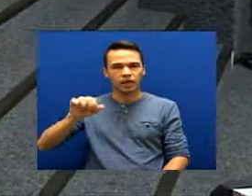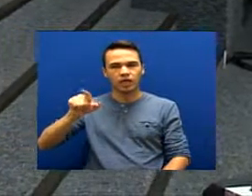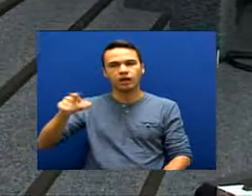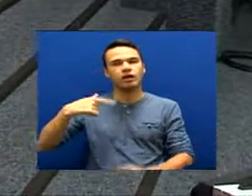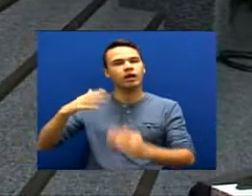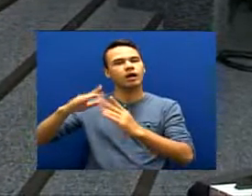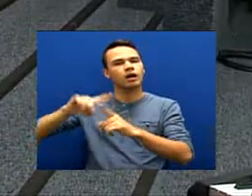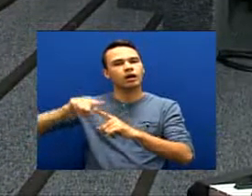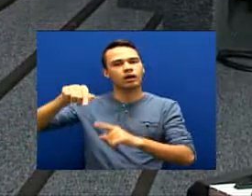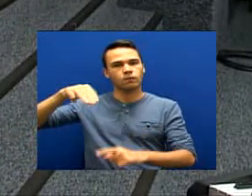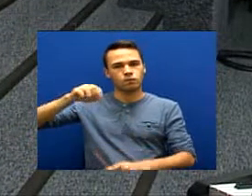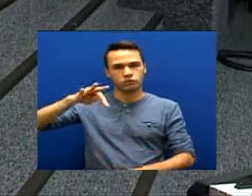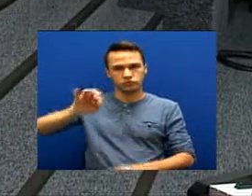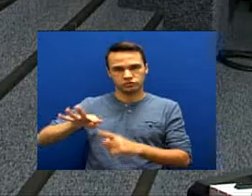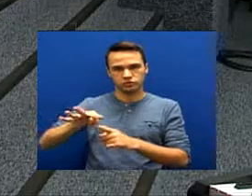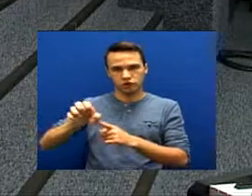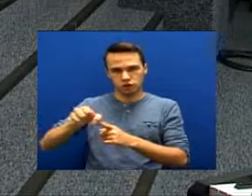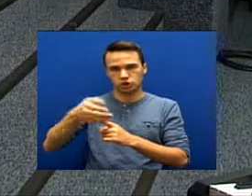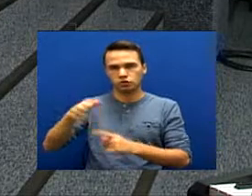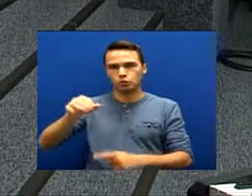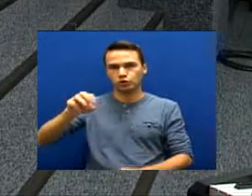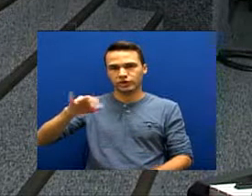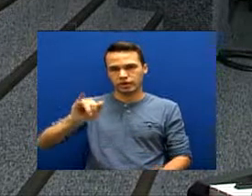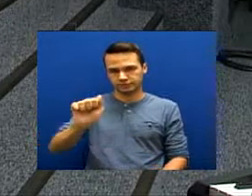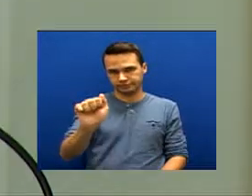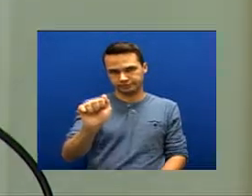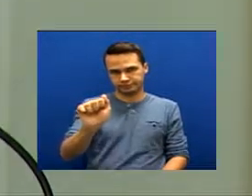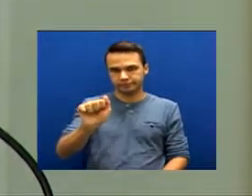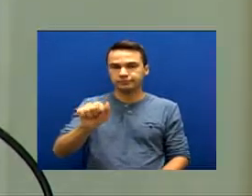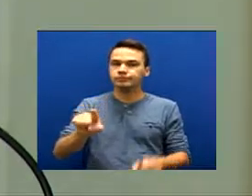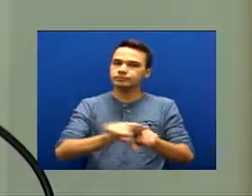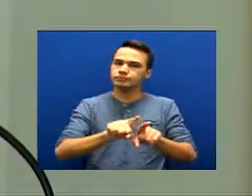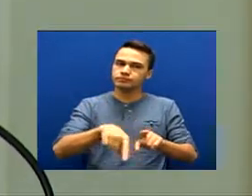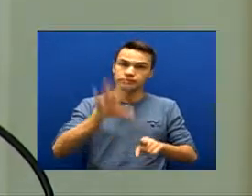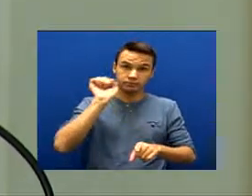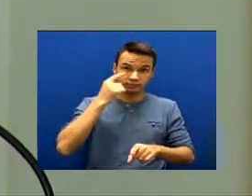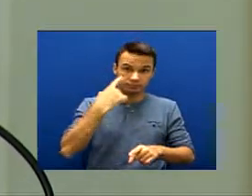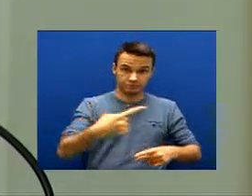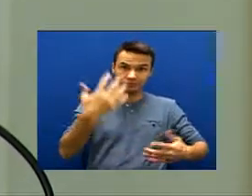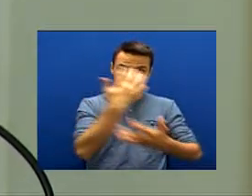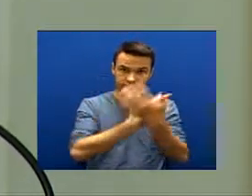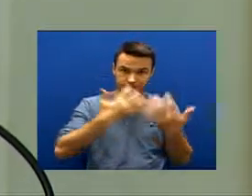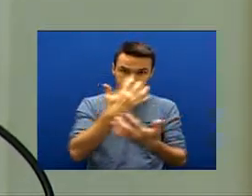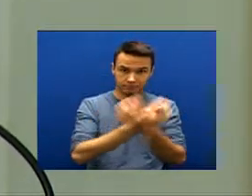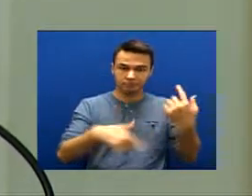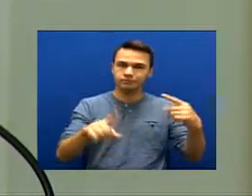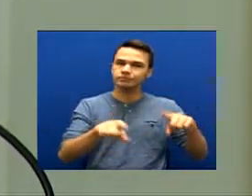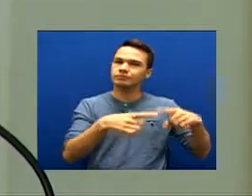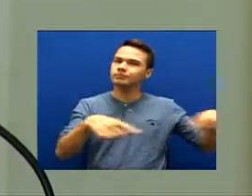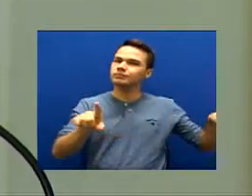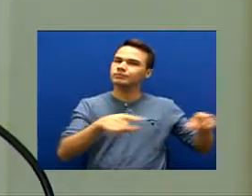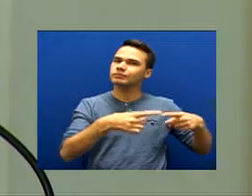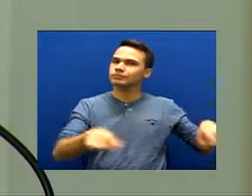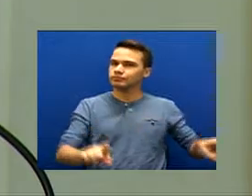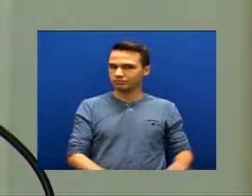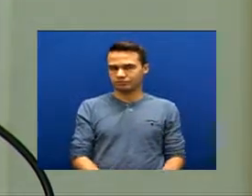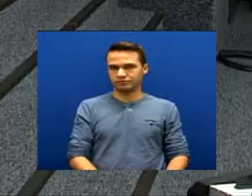seja recebido pelo bom Deus como uma oferta de gratidão, um momento de gratidão